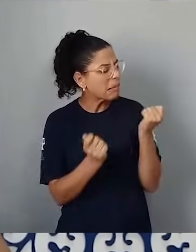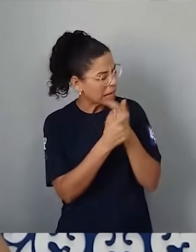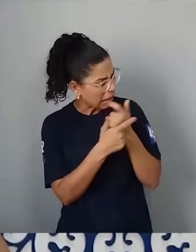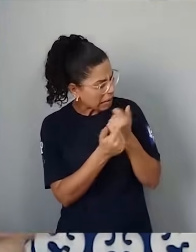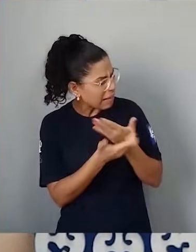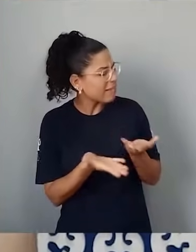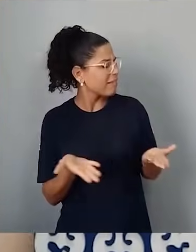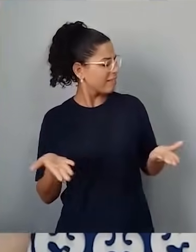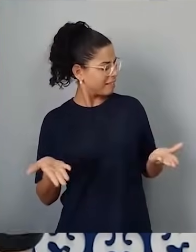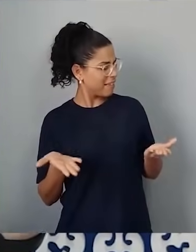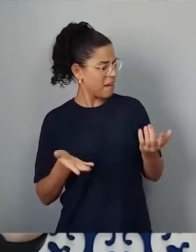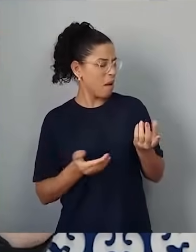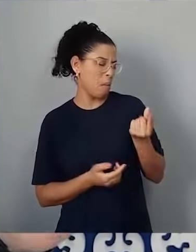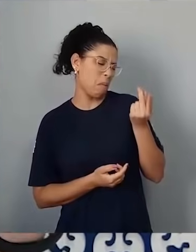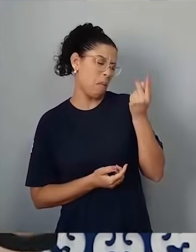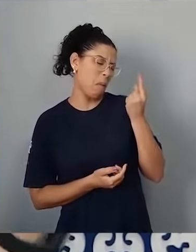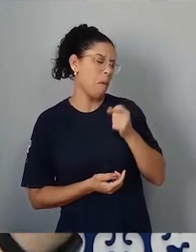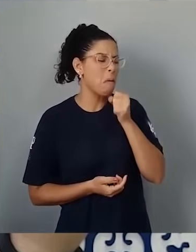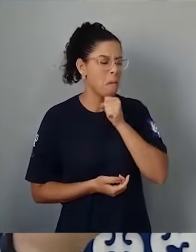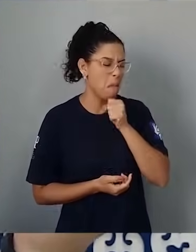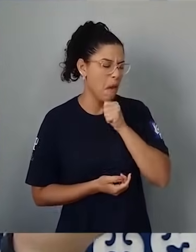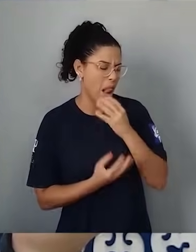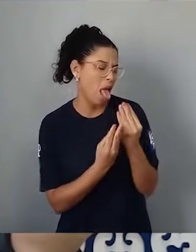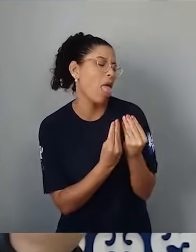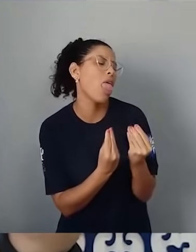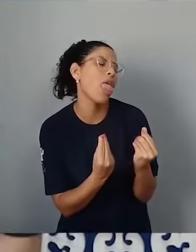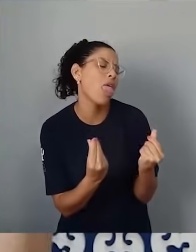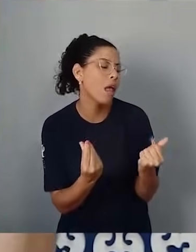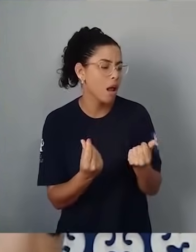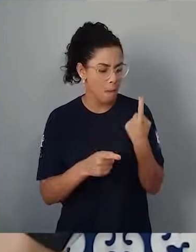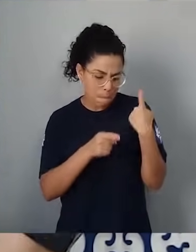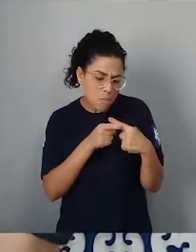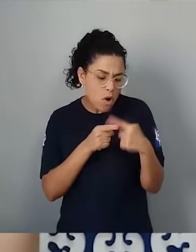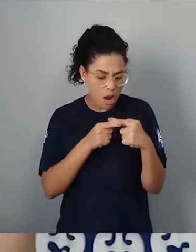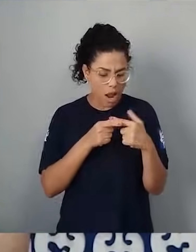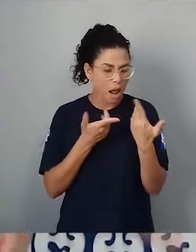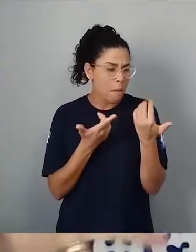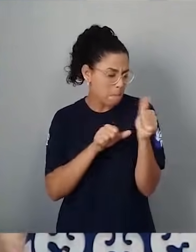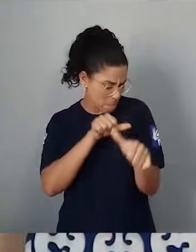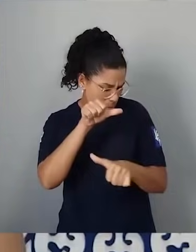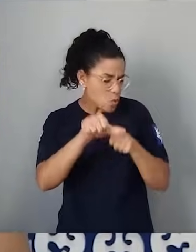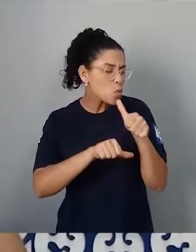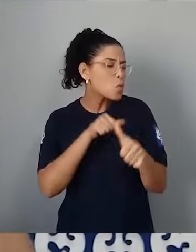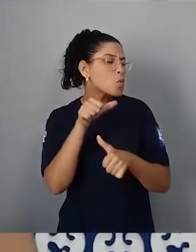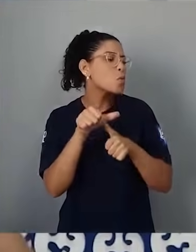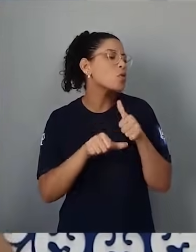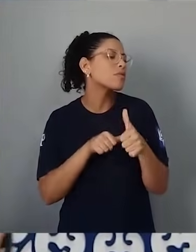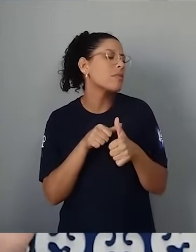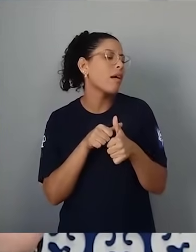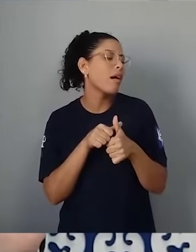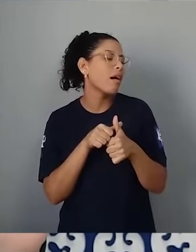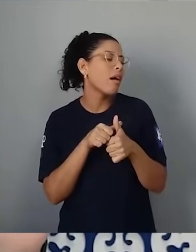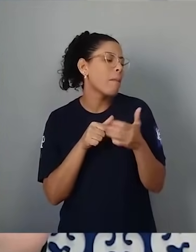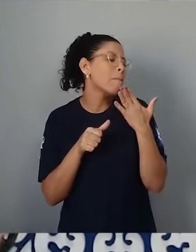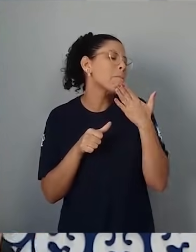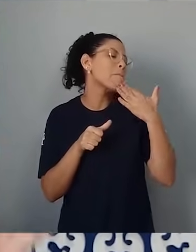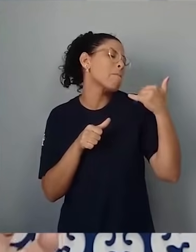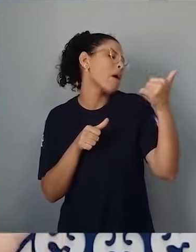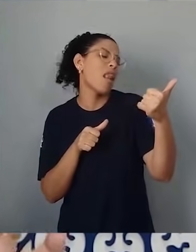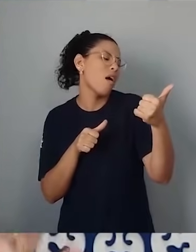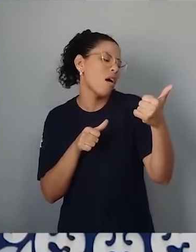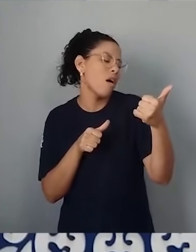essa? Tão antiga, desbotada! Por que não usa uma cor assim mais avançada?